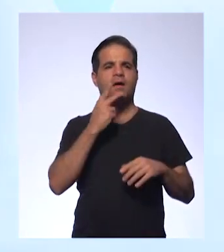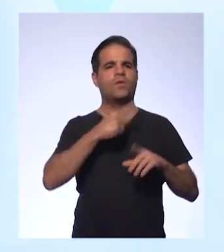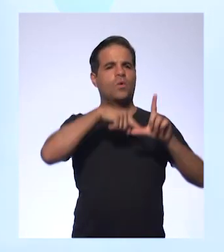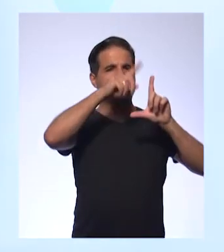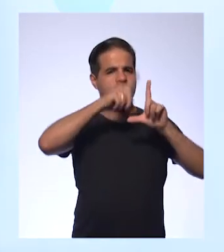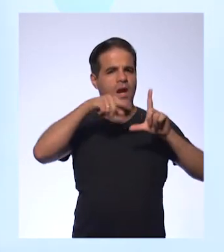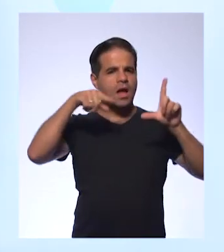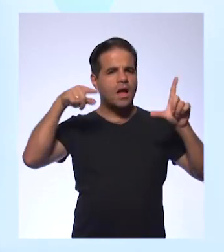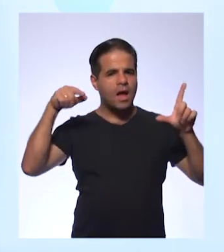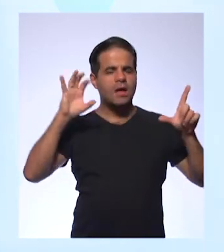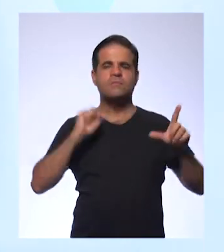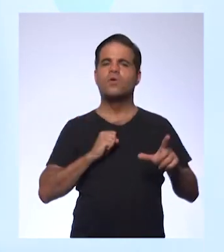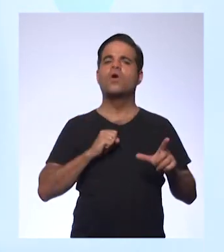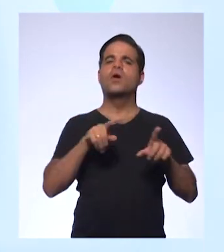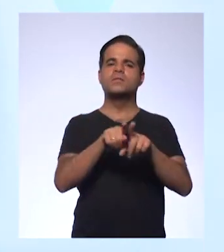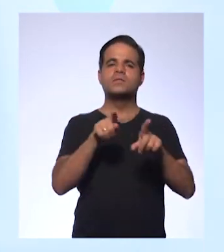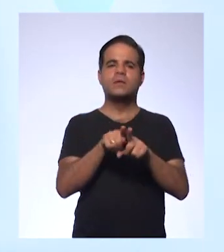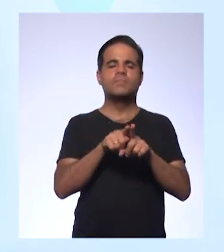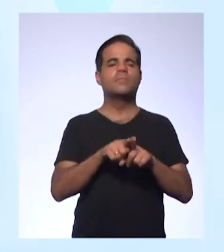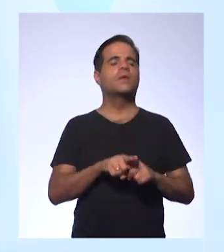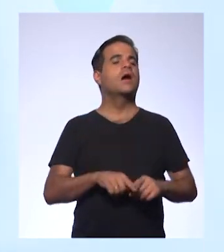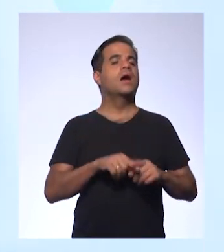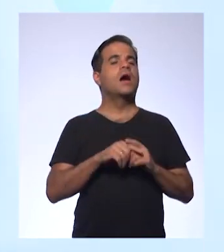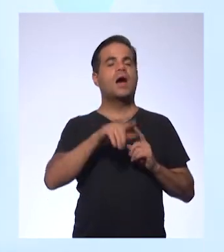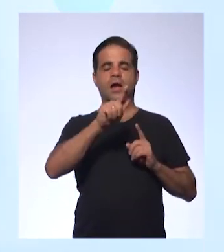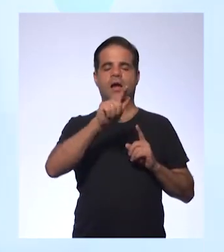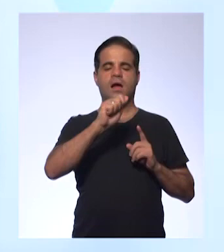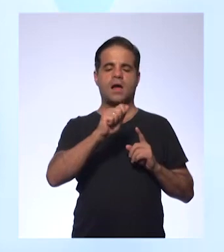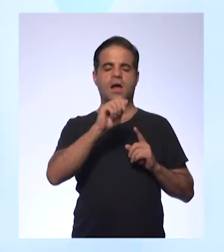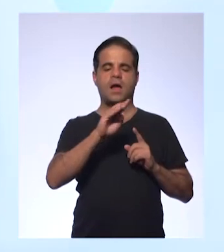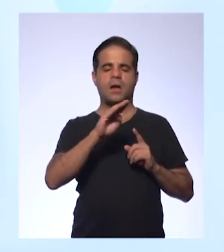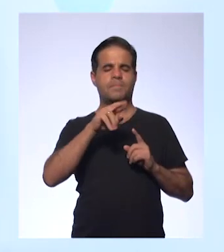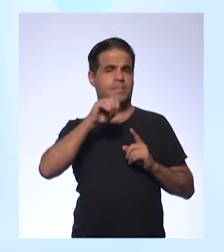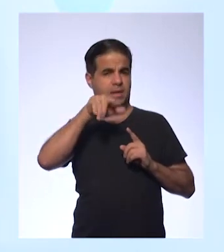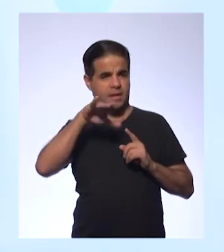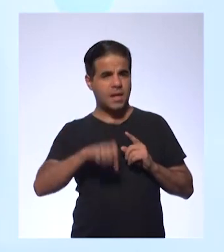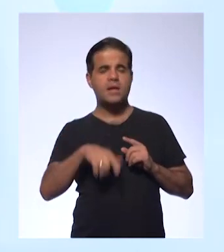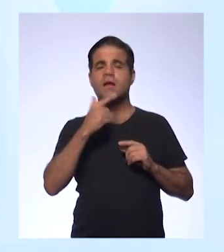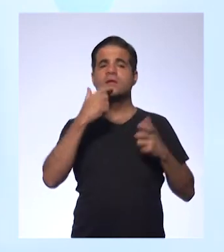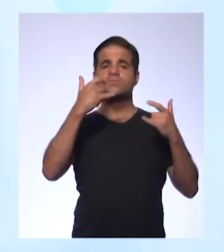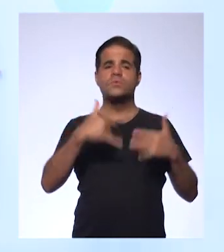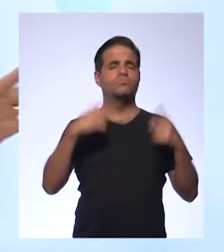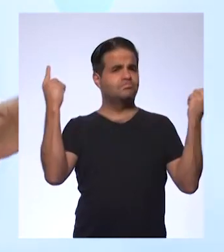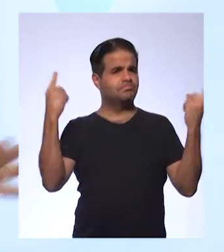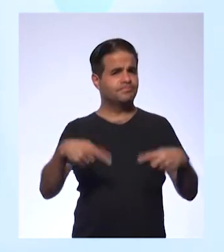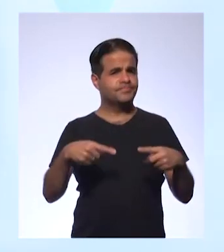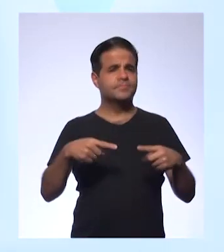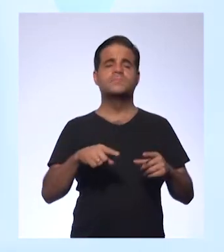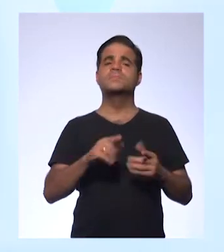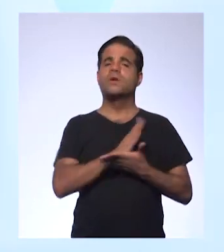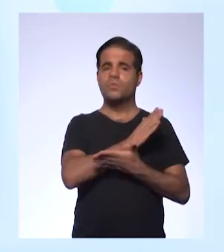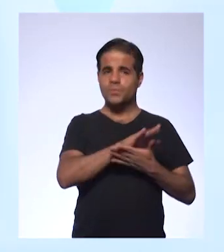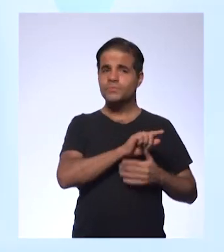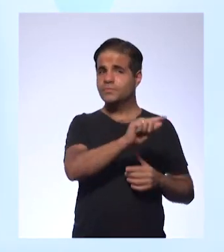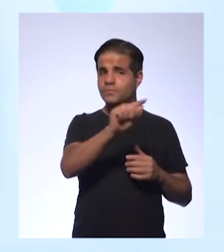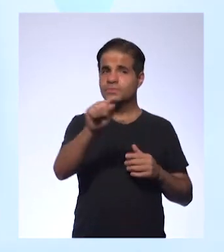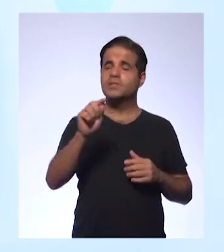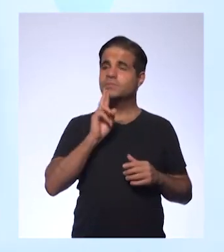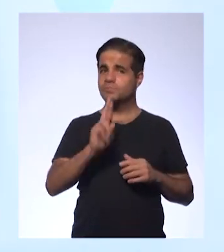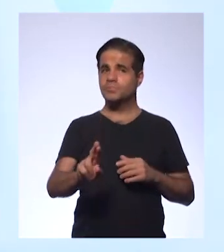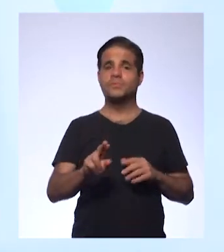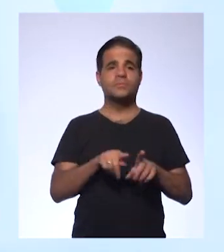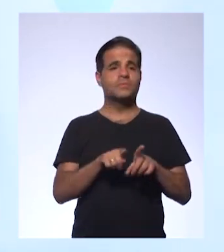gráficos que vocês gostam. E a Gabriele falou, né, a respeito dos desafios, assim como alguns de vocês também